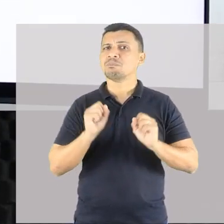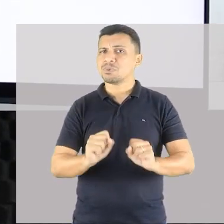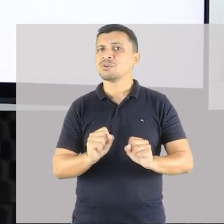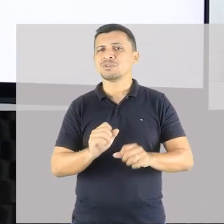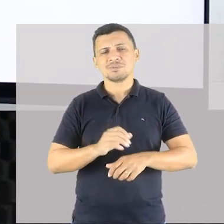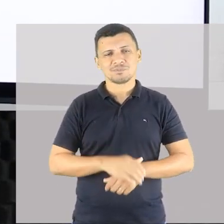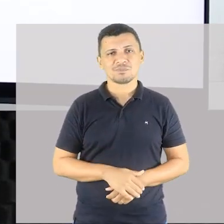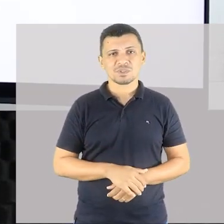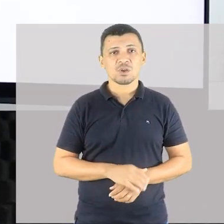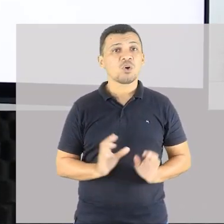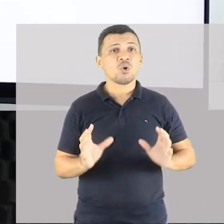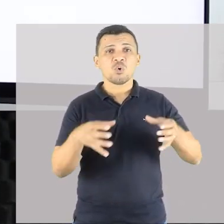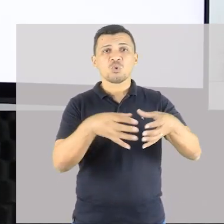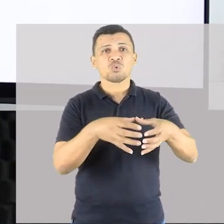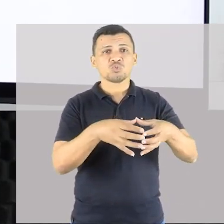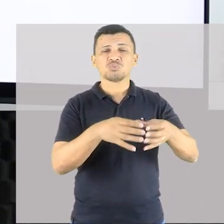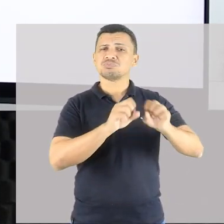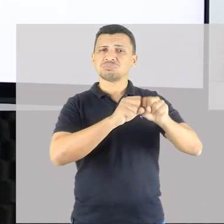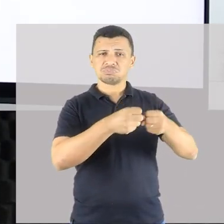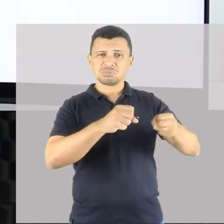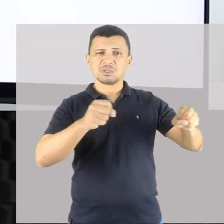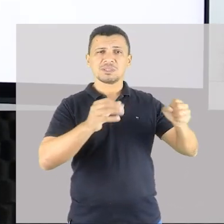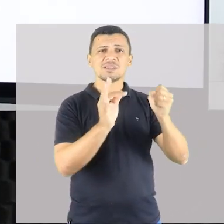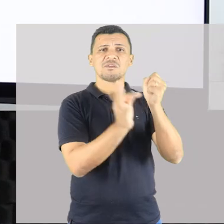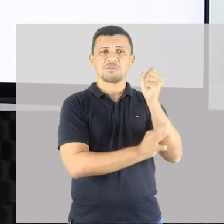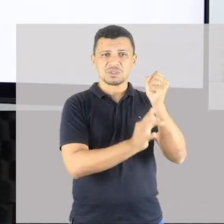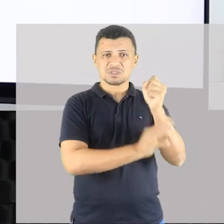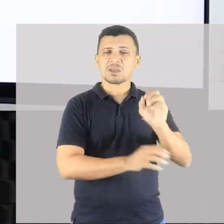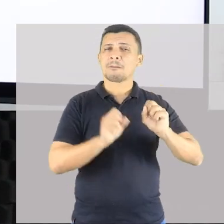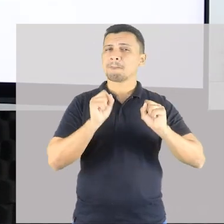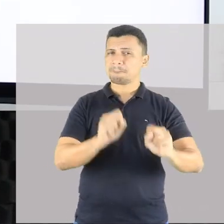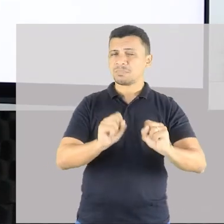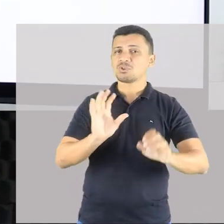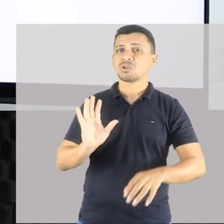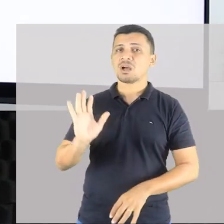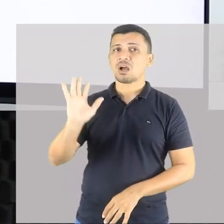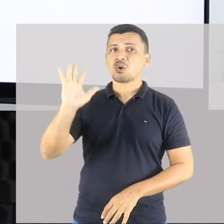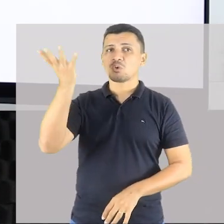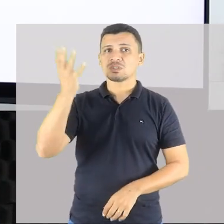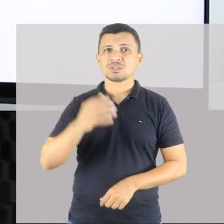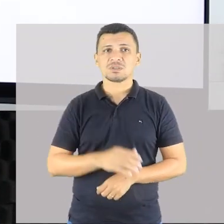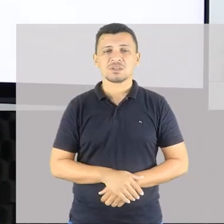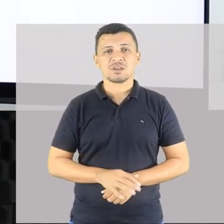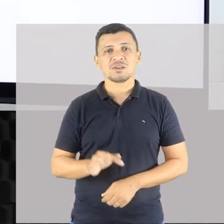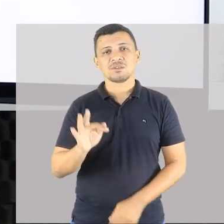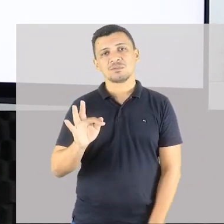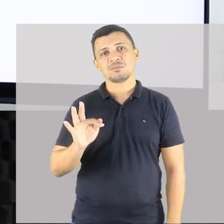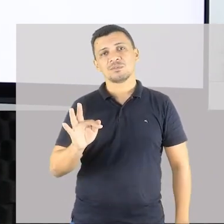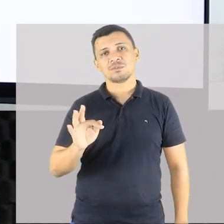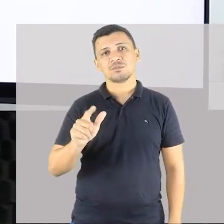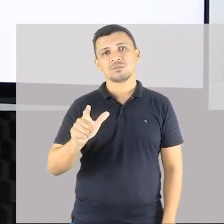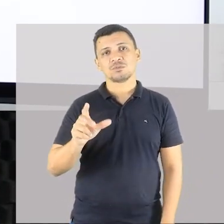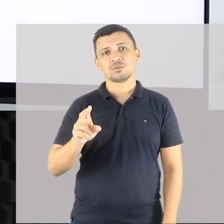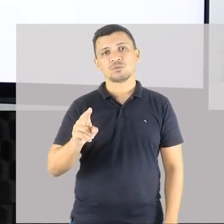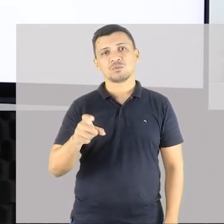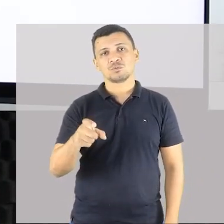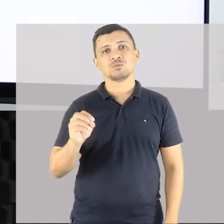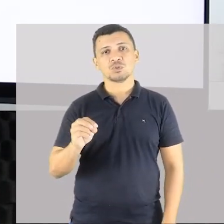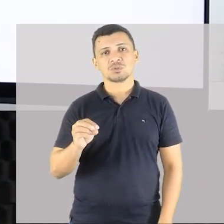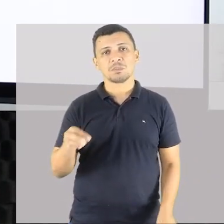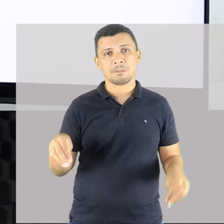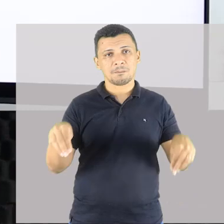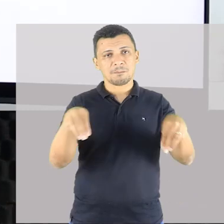da física que permitia isso acontecer, esse conjunto ele chamou de fluxo magnético. Então, o que é o